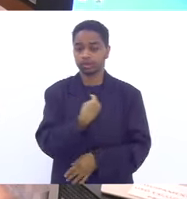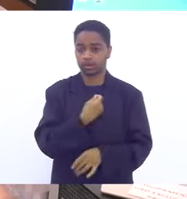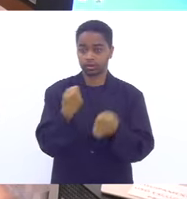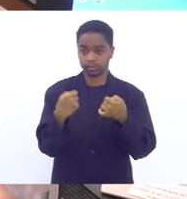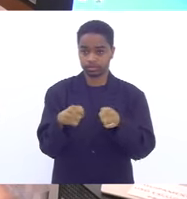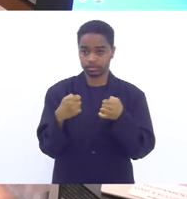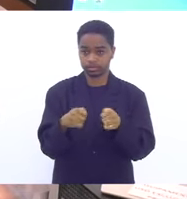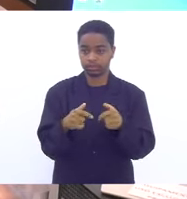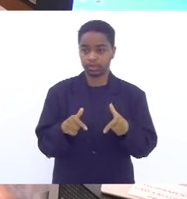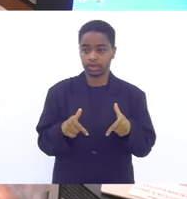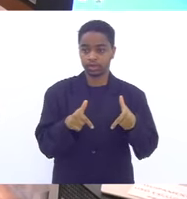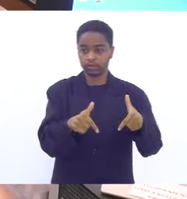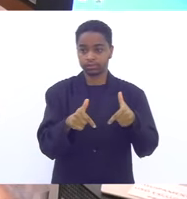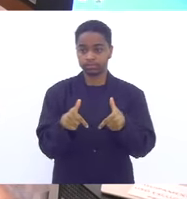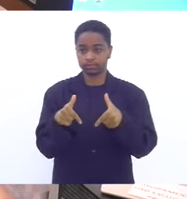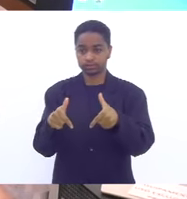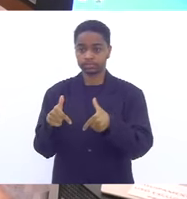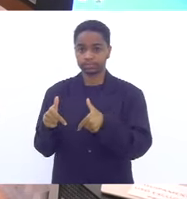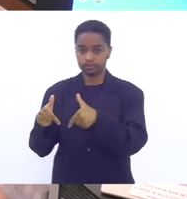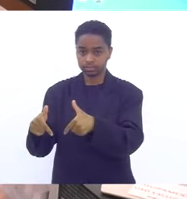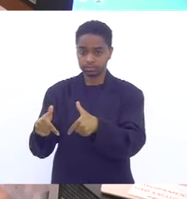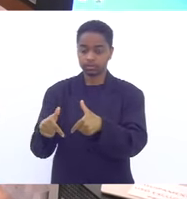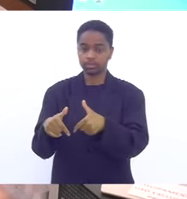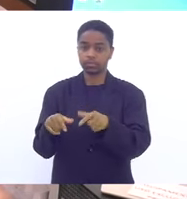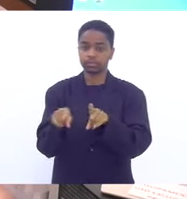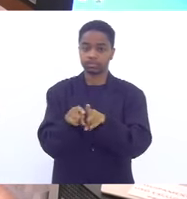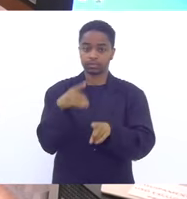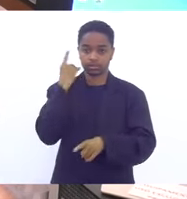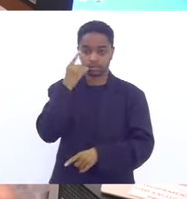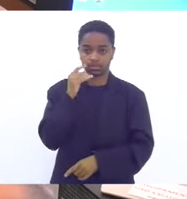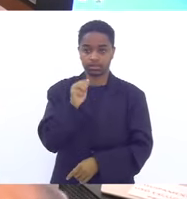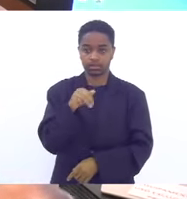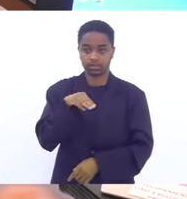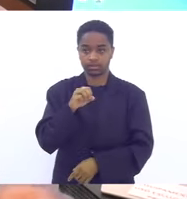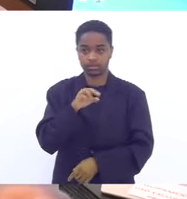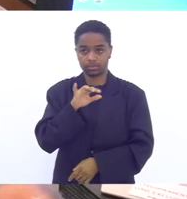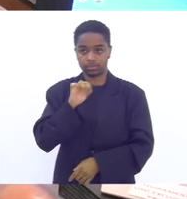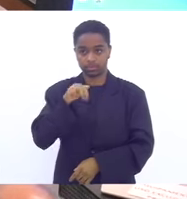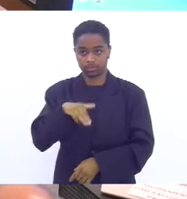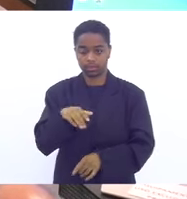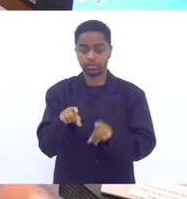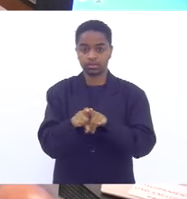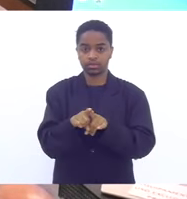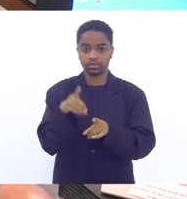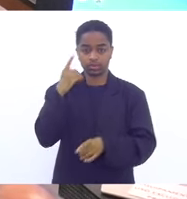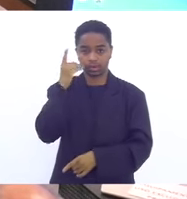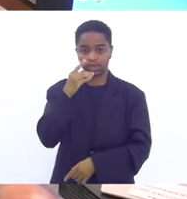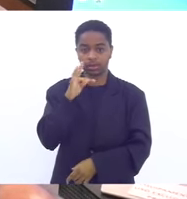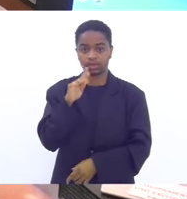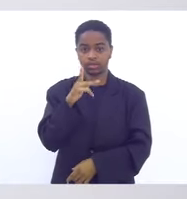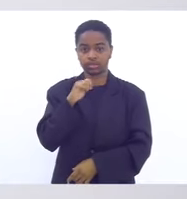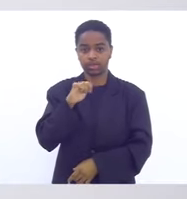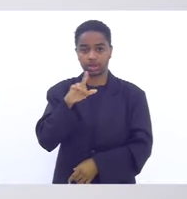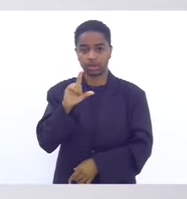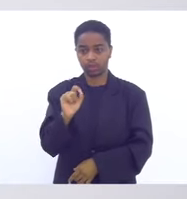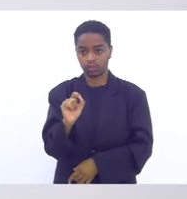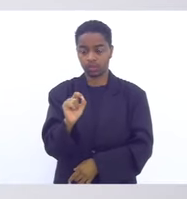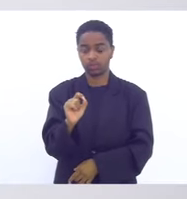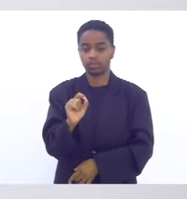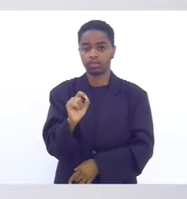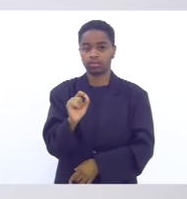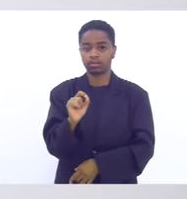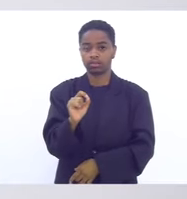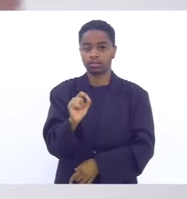as ações estabelecidas... E aí, deputado Rodrigo Amorim, presidente, estava lá o deputado Tiago Rangel junto comigo. Vem aqui